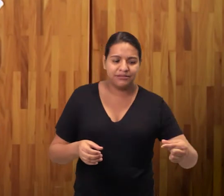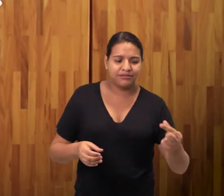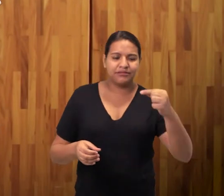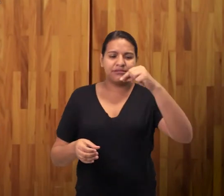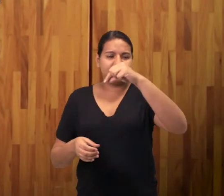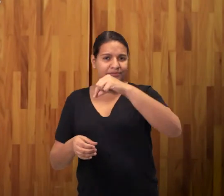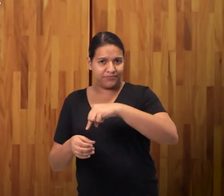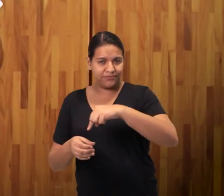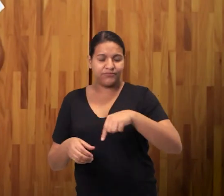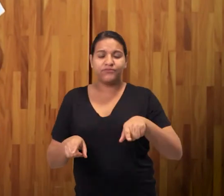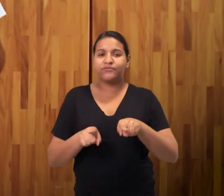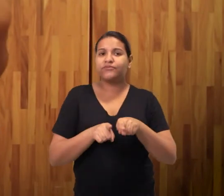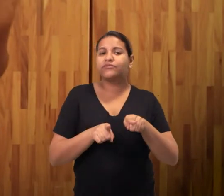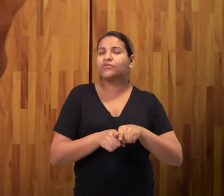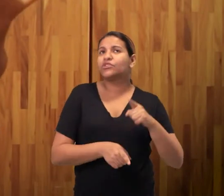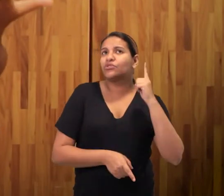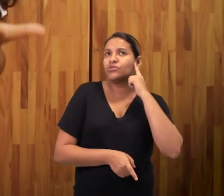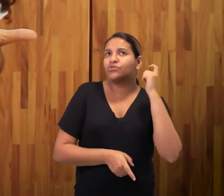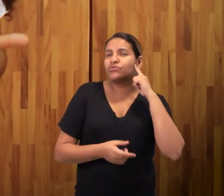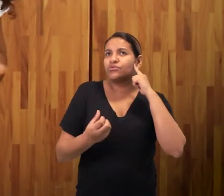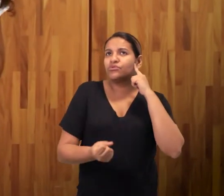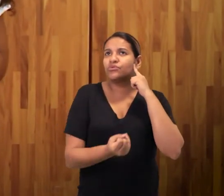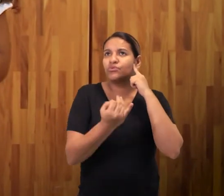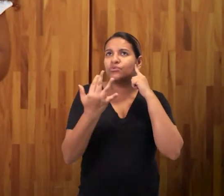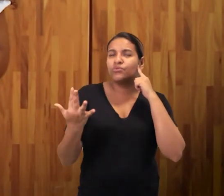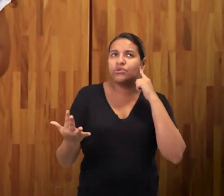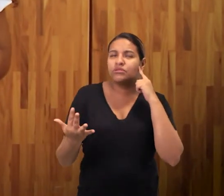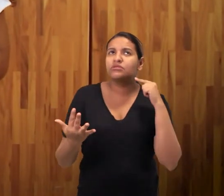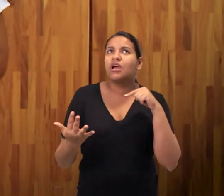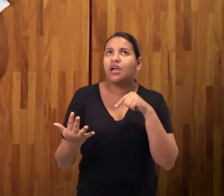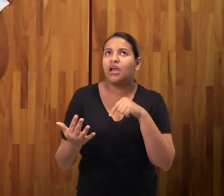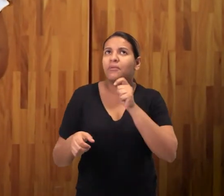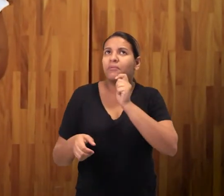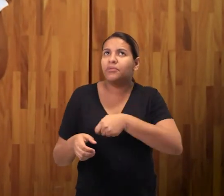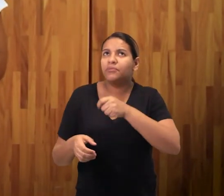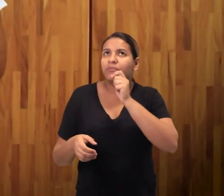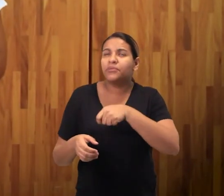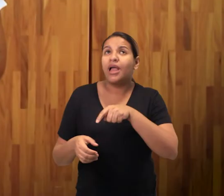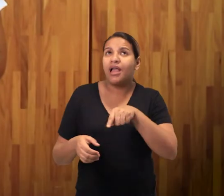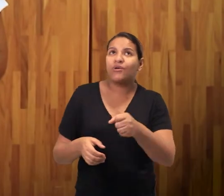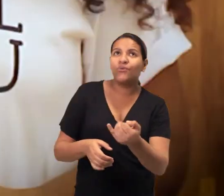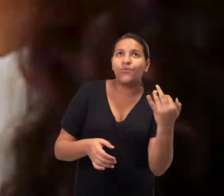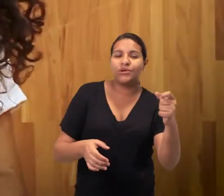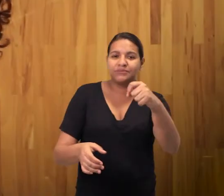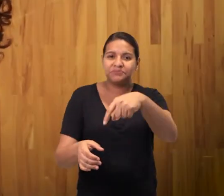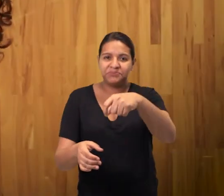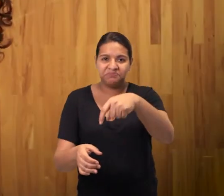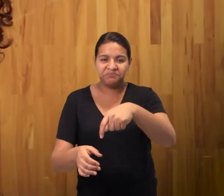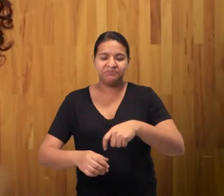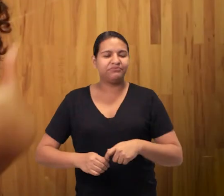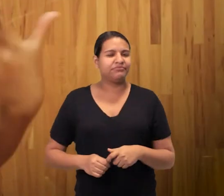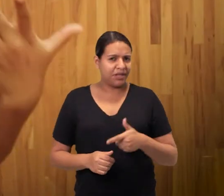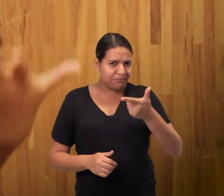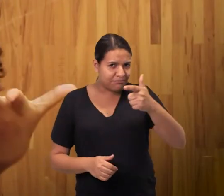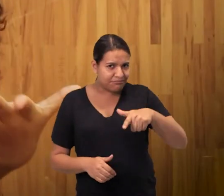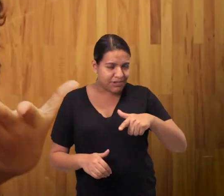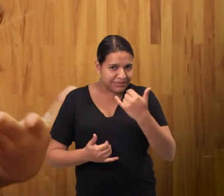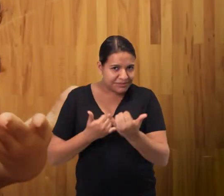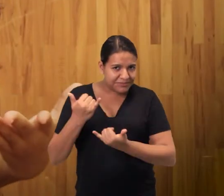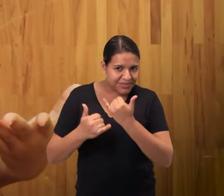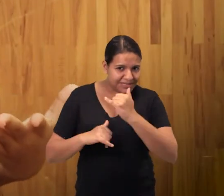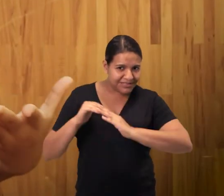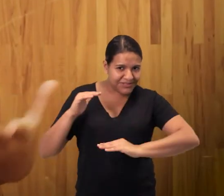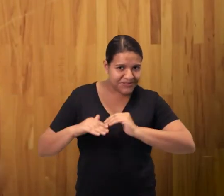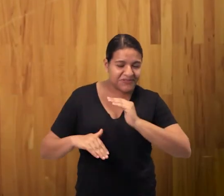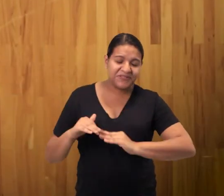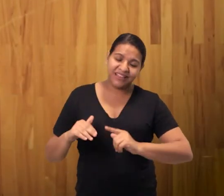quantidade de sons com a quantidade de grãos que deveria colocar dentro da tampinha. Se quiser assistir outras